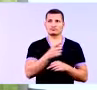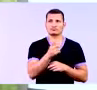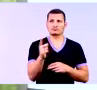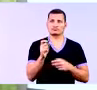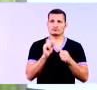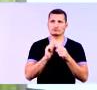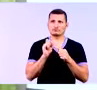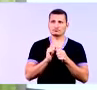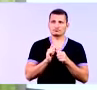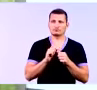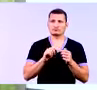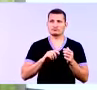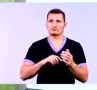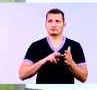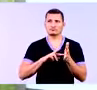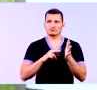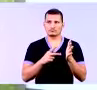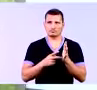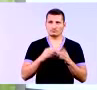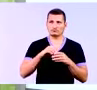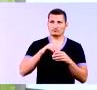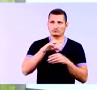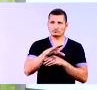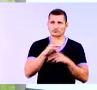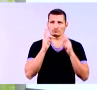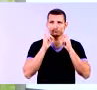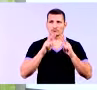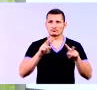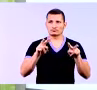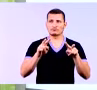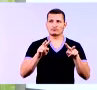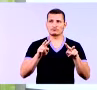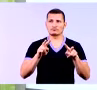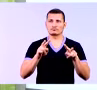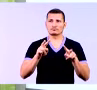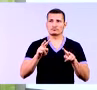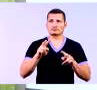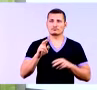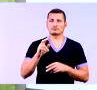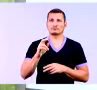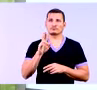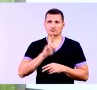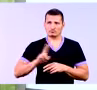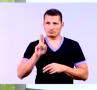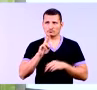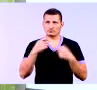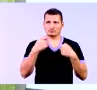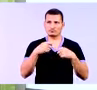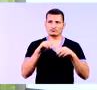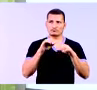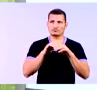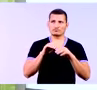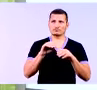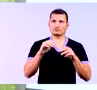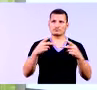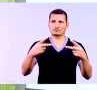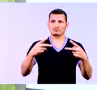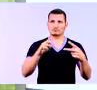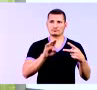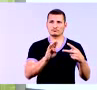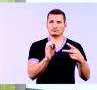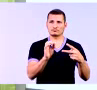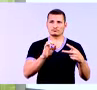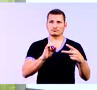que significar conteúdo que será visualizado pelo usuário deve estar dentro da tag body. Nós